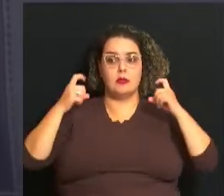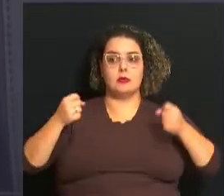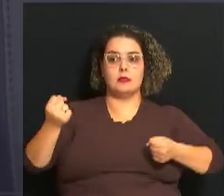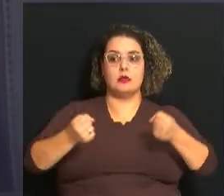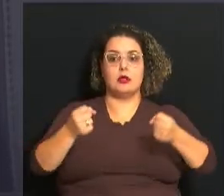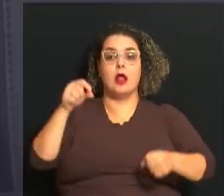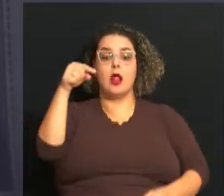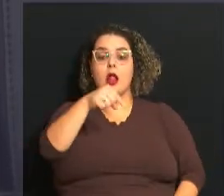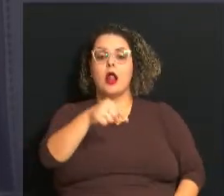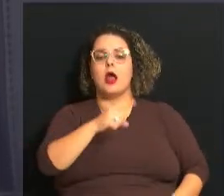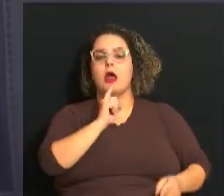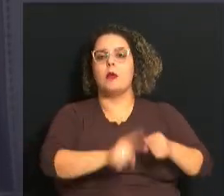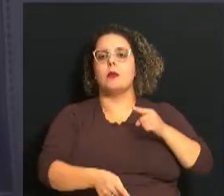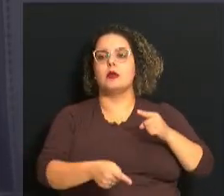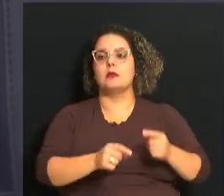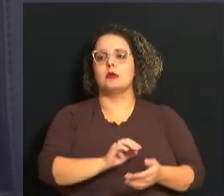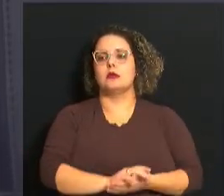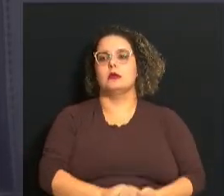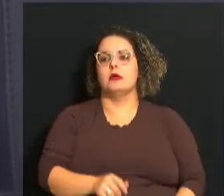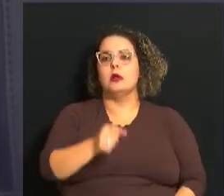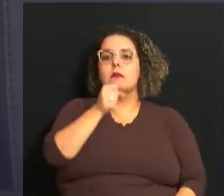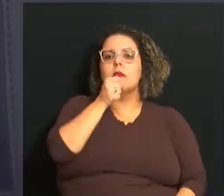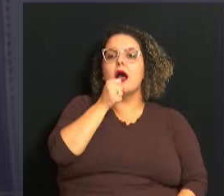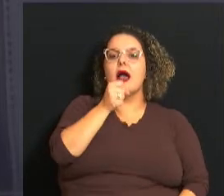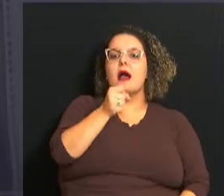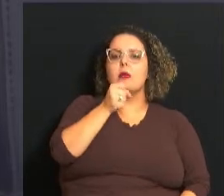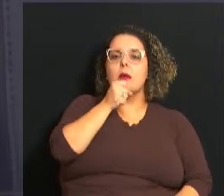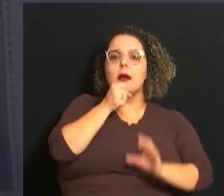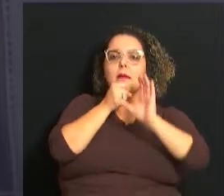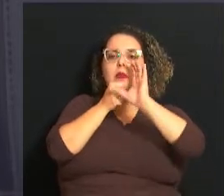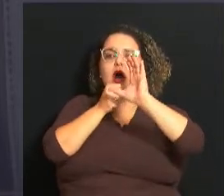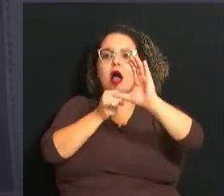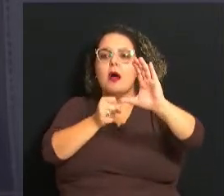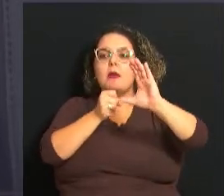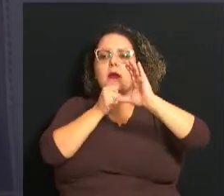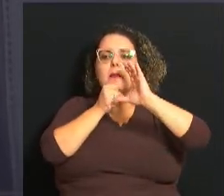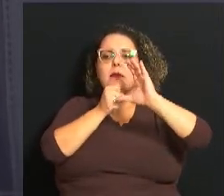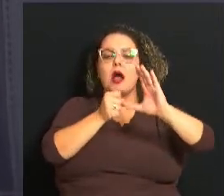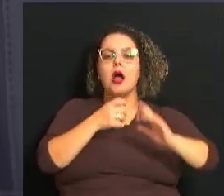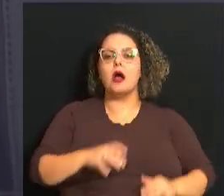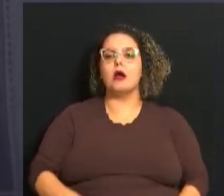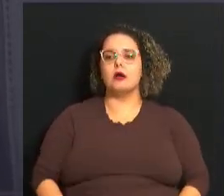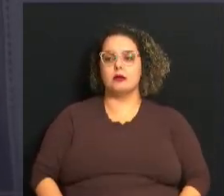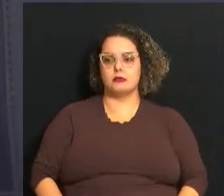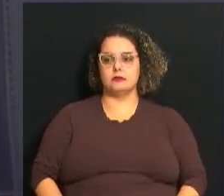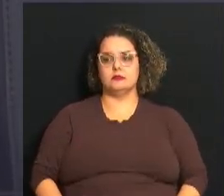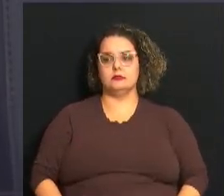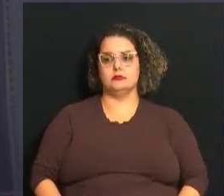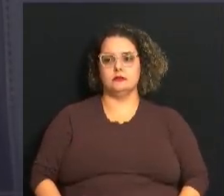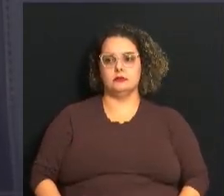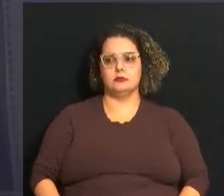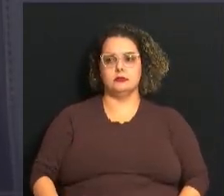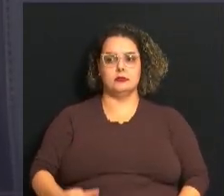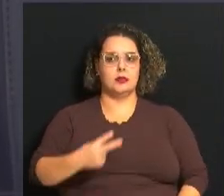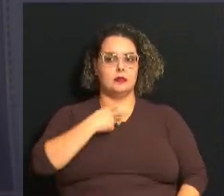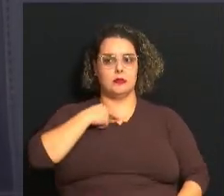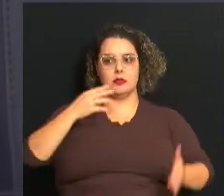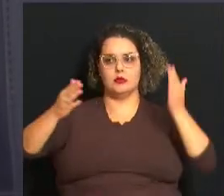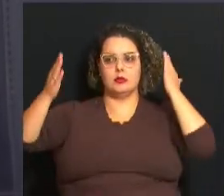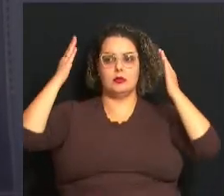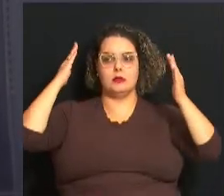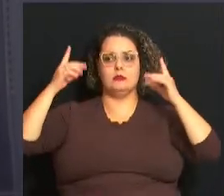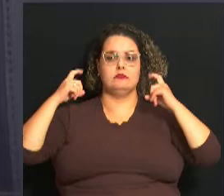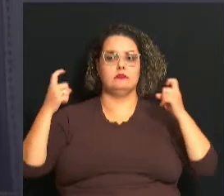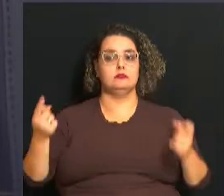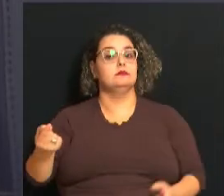proibido a gente fala no Megafone porque a gente não pode não pode ter caminhão de som então vocês